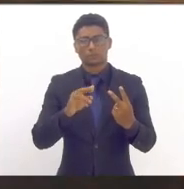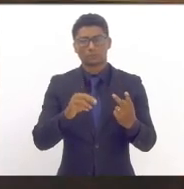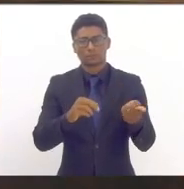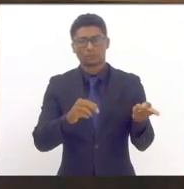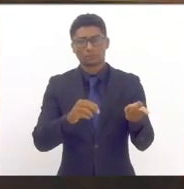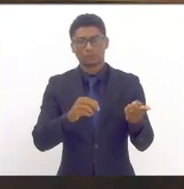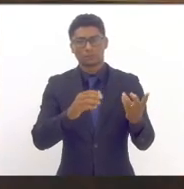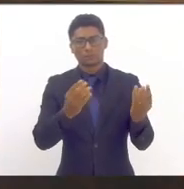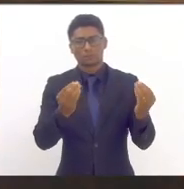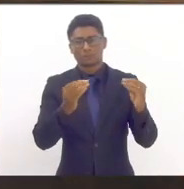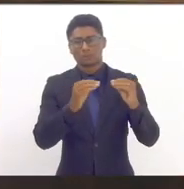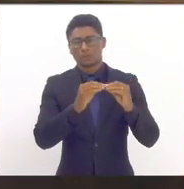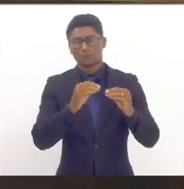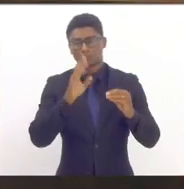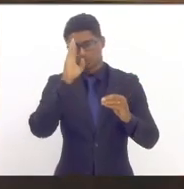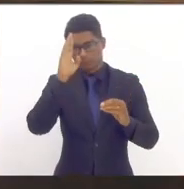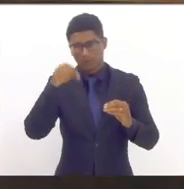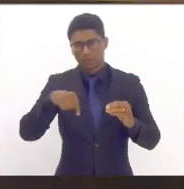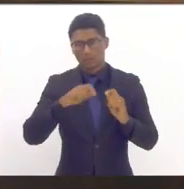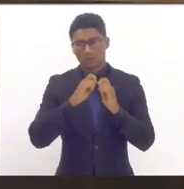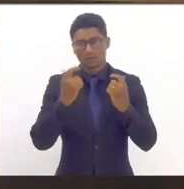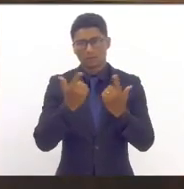em especial dentro dessa casa.